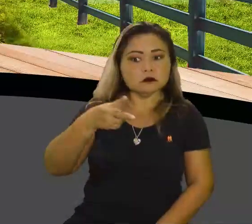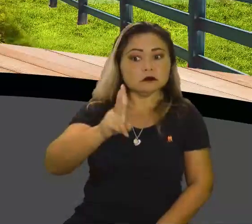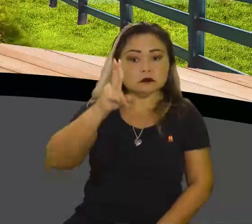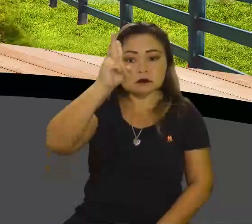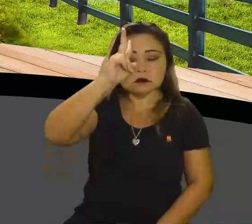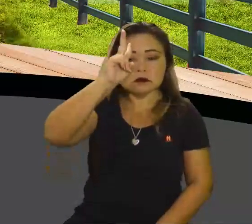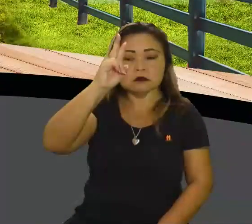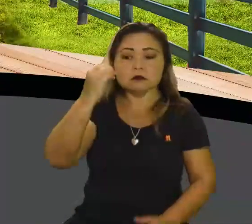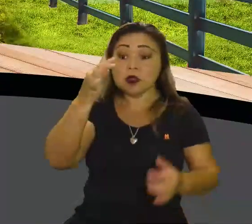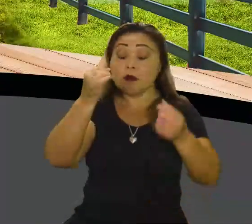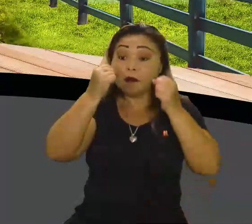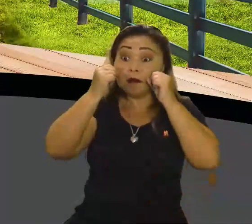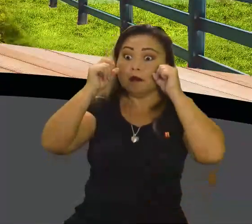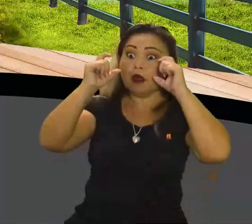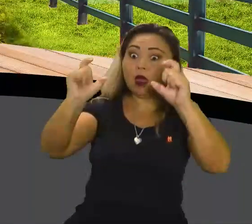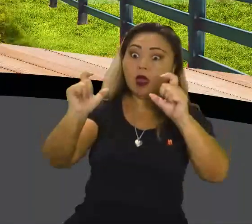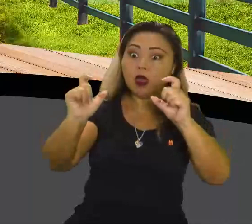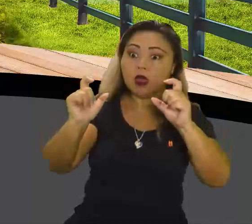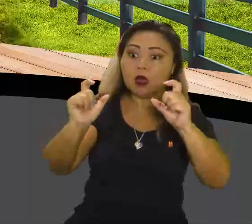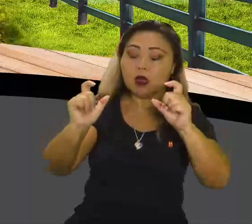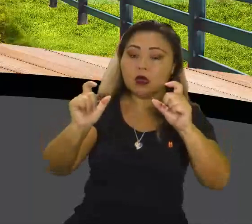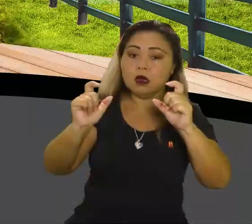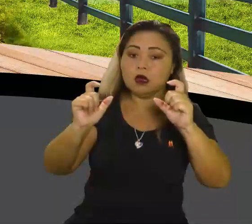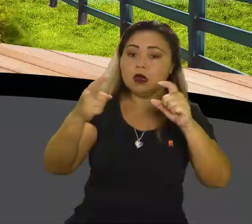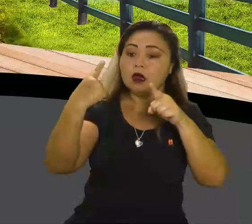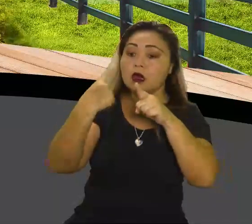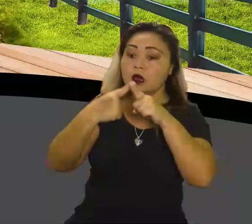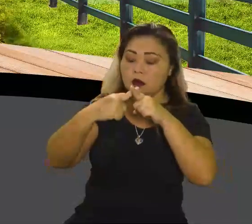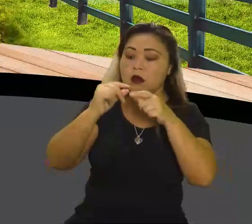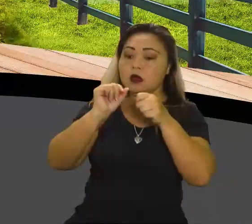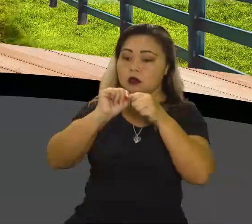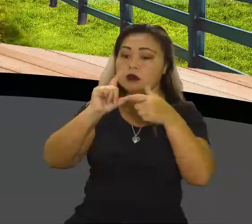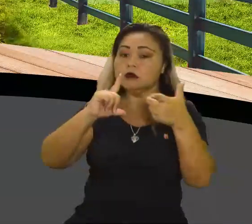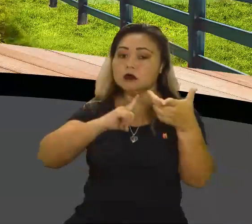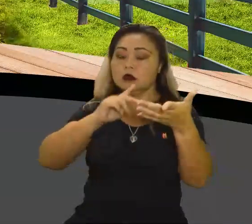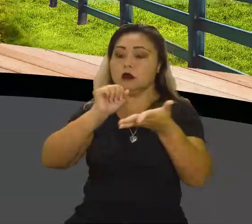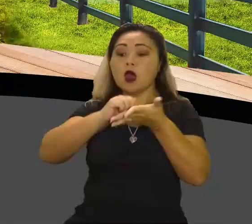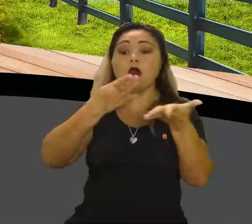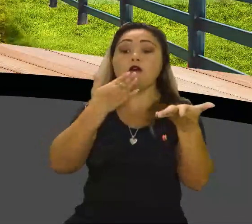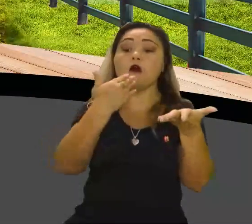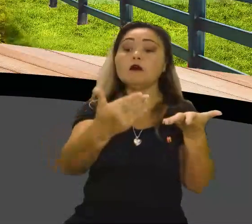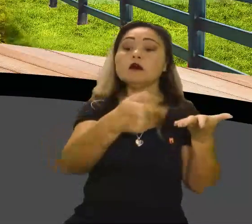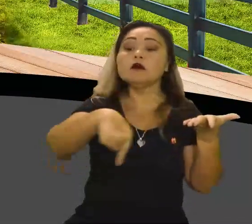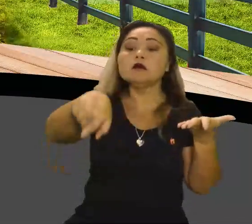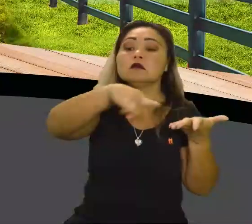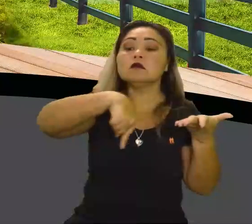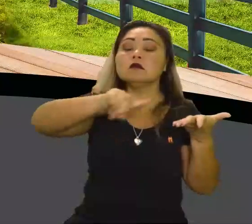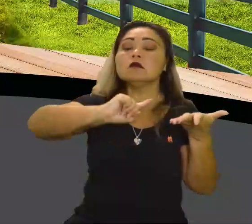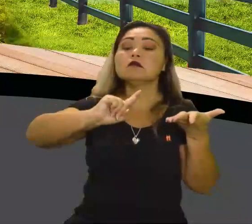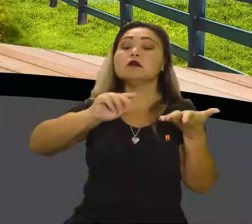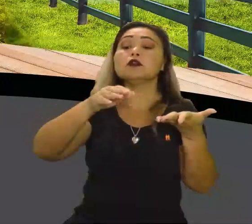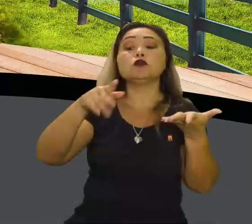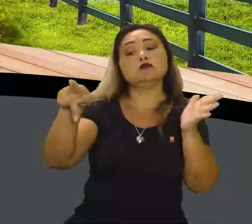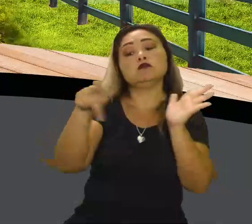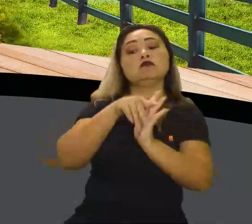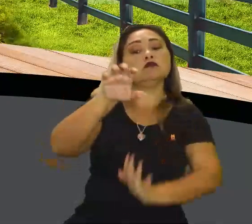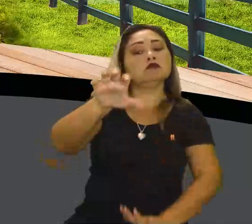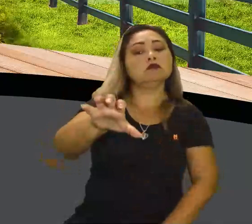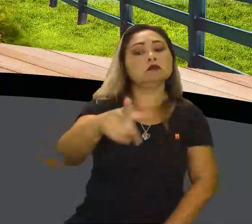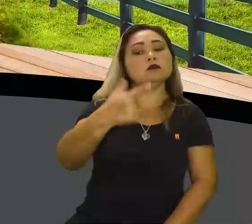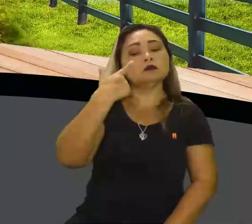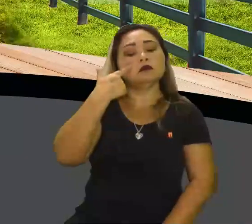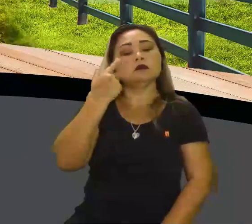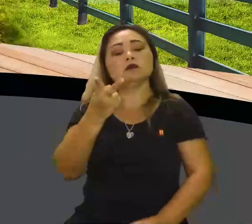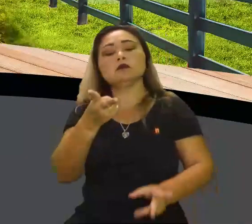Prestar muita atenção, porque nós vamos ter atividades que eu vou pedir para vocês aí, que já são aí da região,